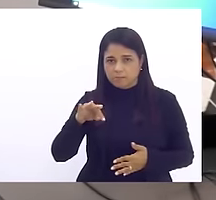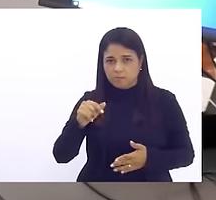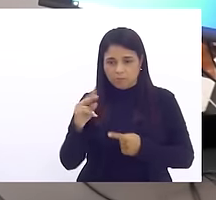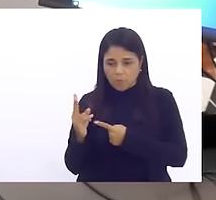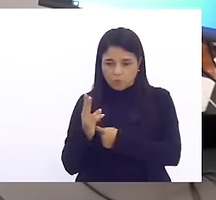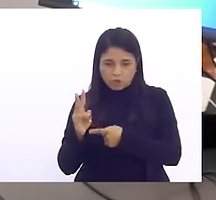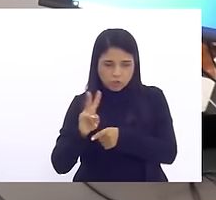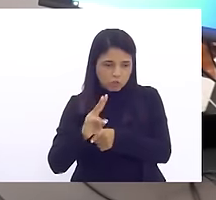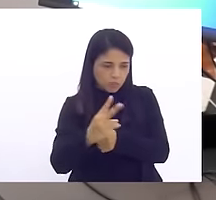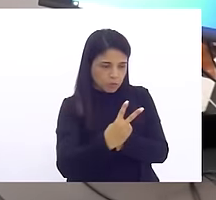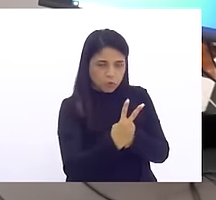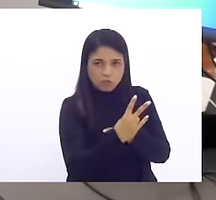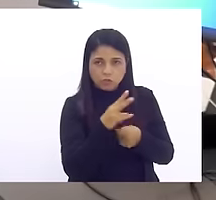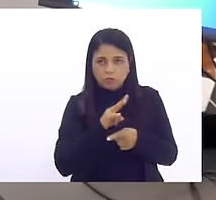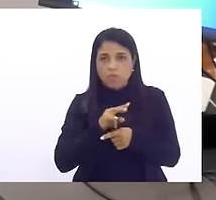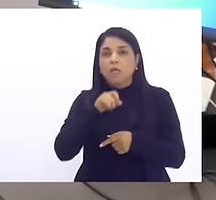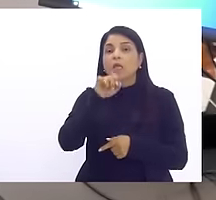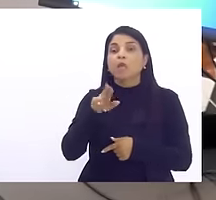dois